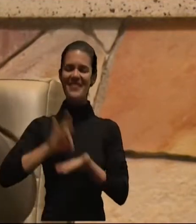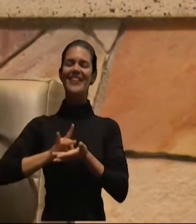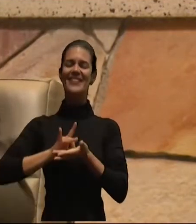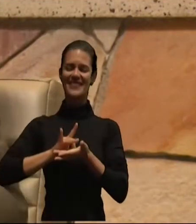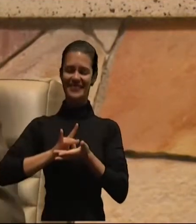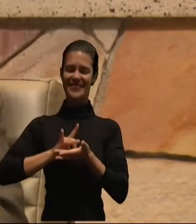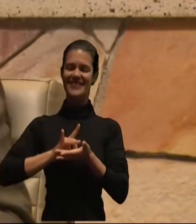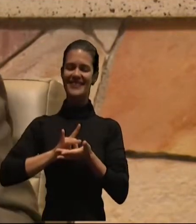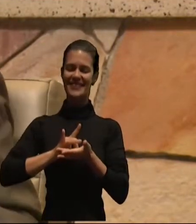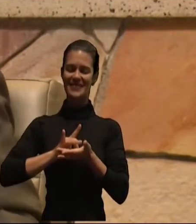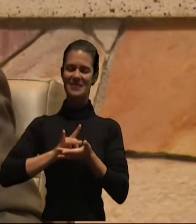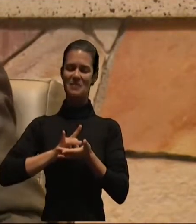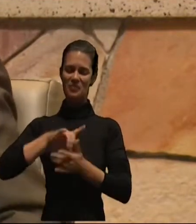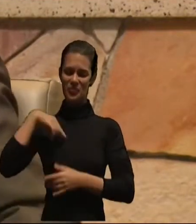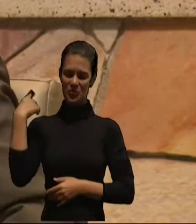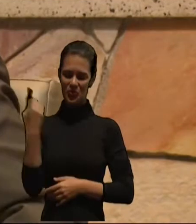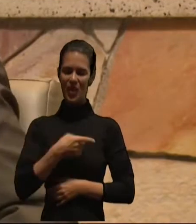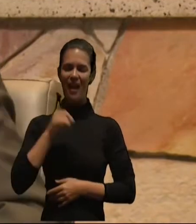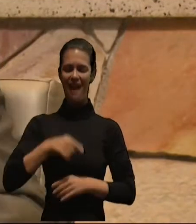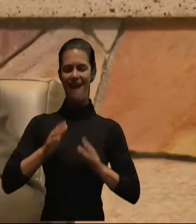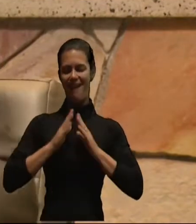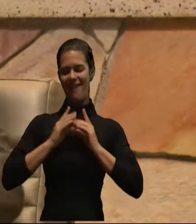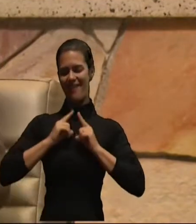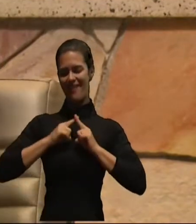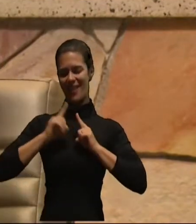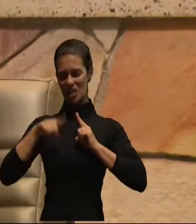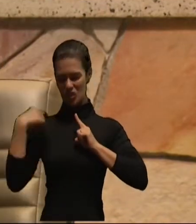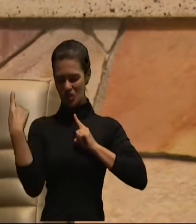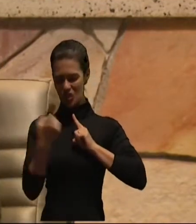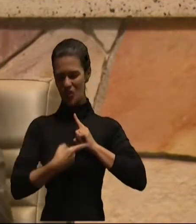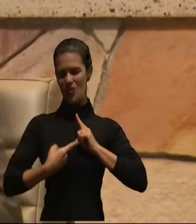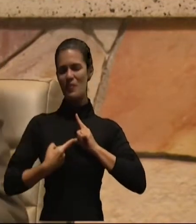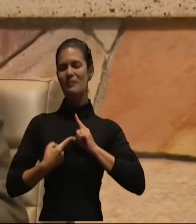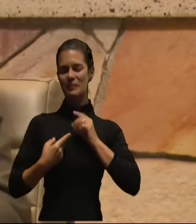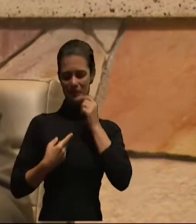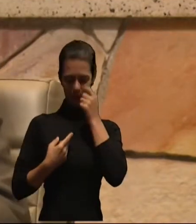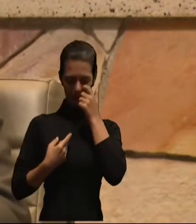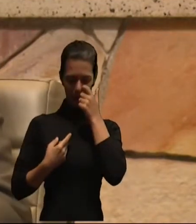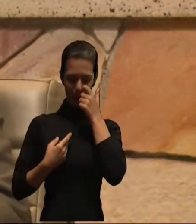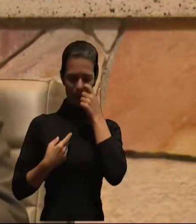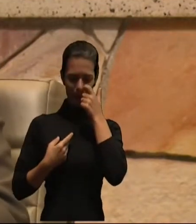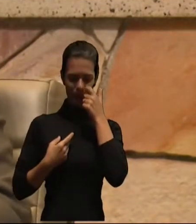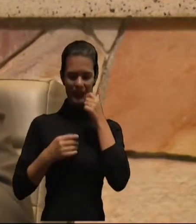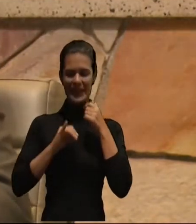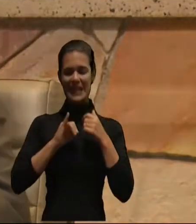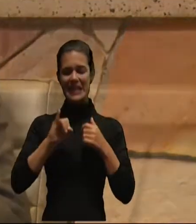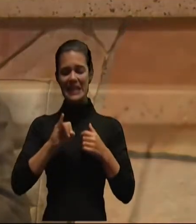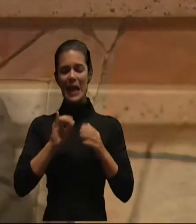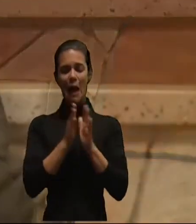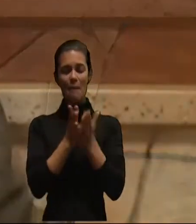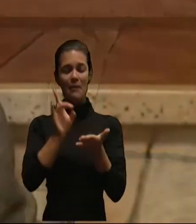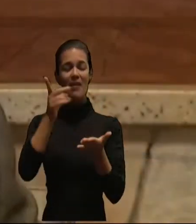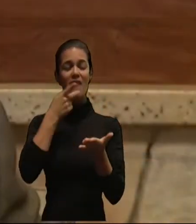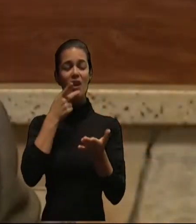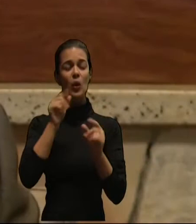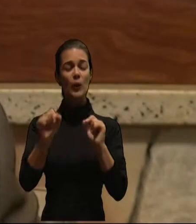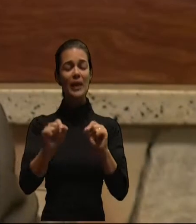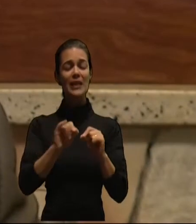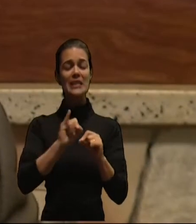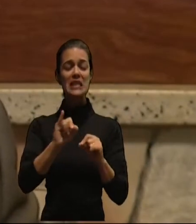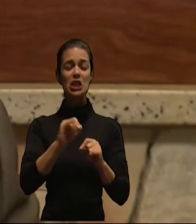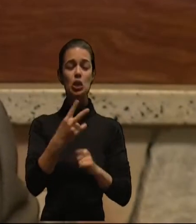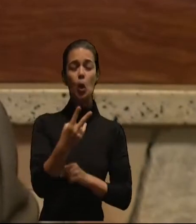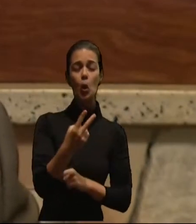nos tornamos templo do Senhor. E também diz a tua palavra que onde dois ou três estão reunidos em nome de Jesus, Jesus está